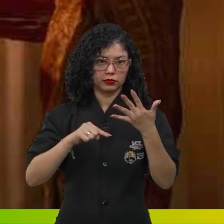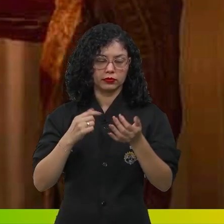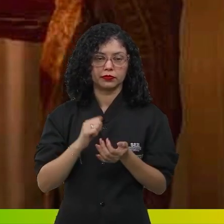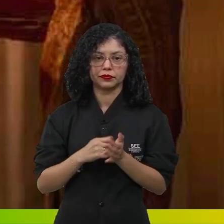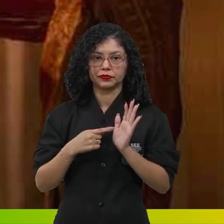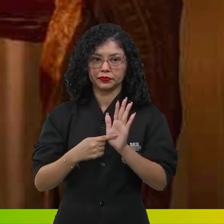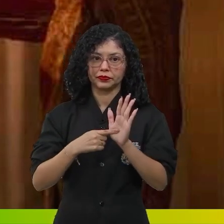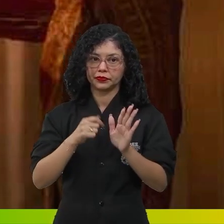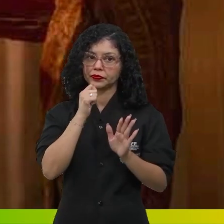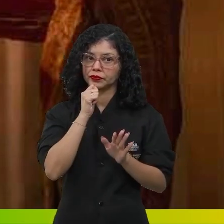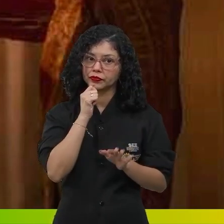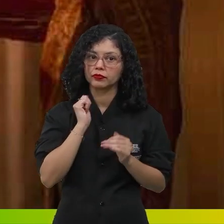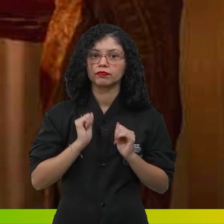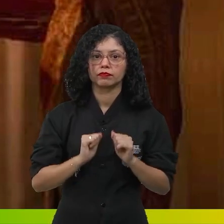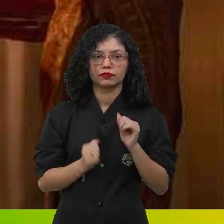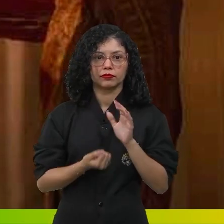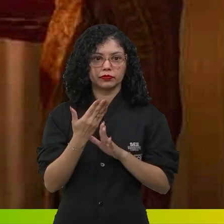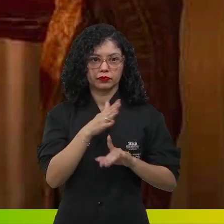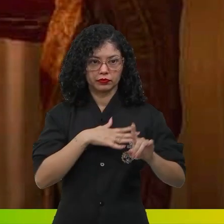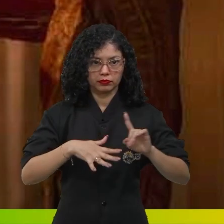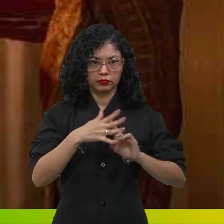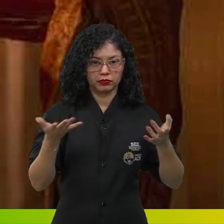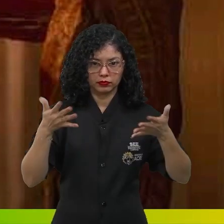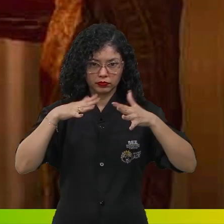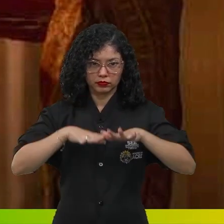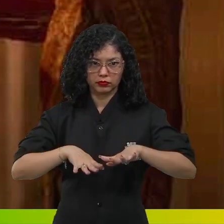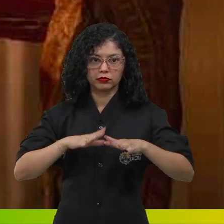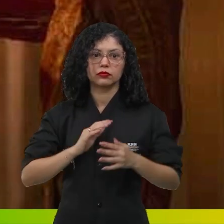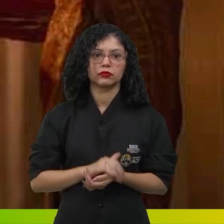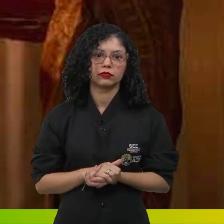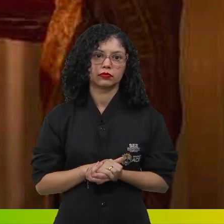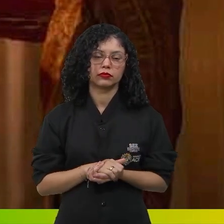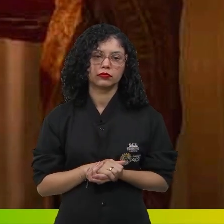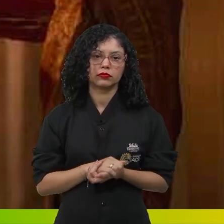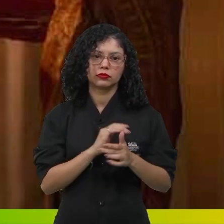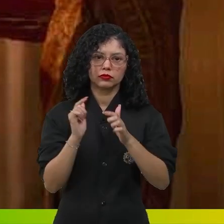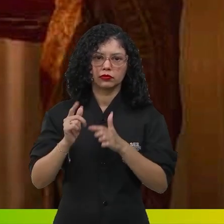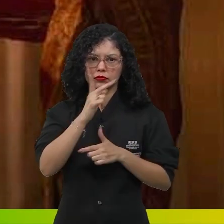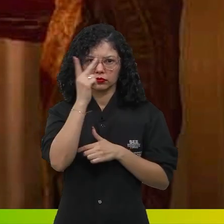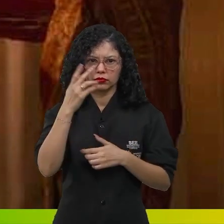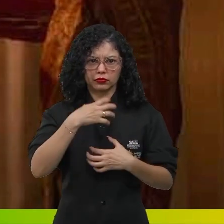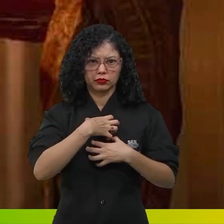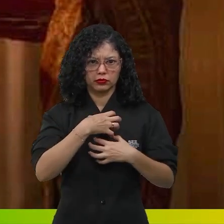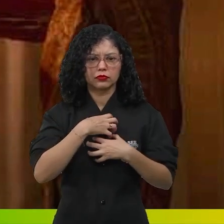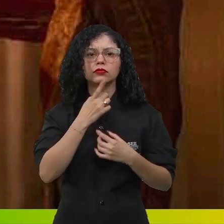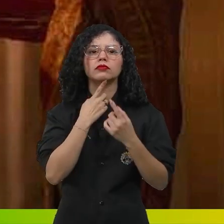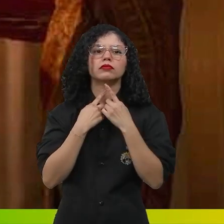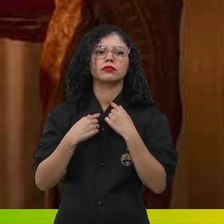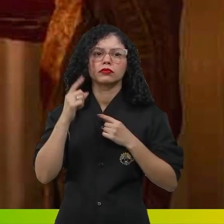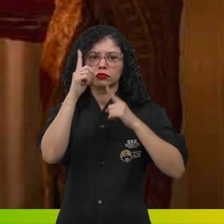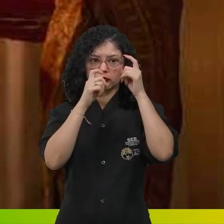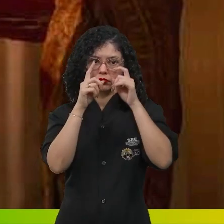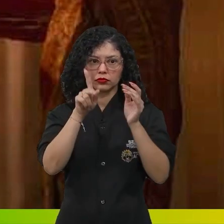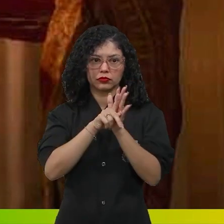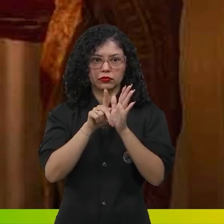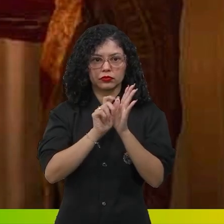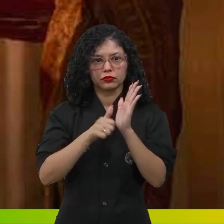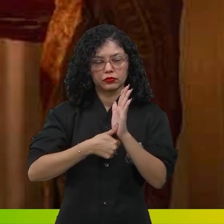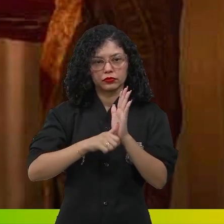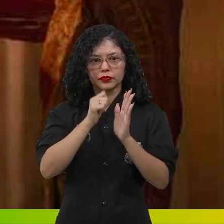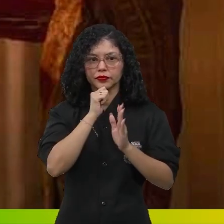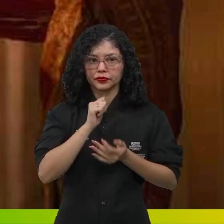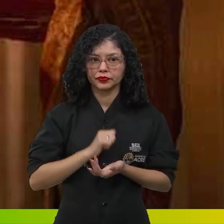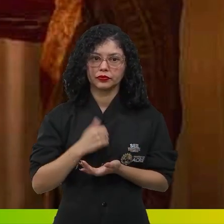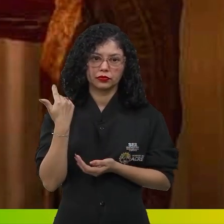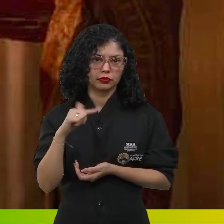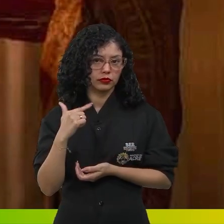formas de existir, podemos criar um ambiente mais inclusivo, onde as pessoas se sintam à vontade para expressar